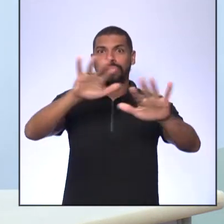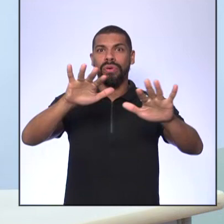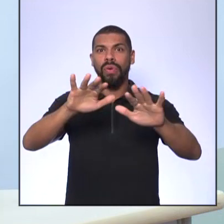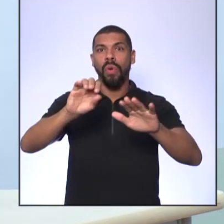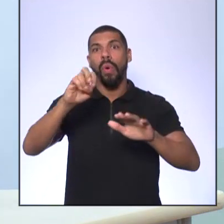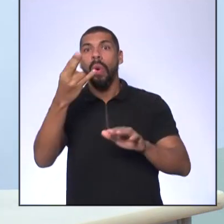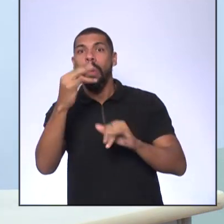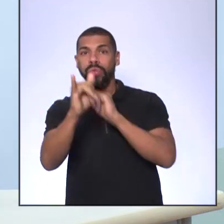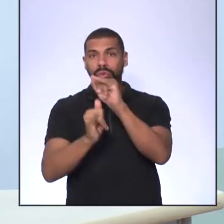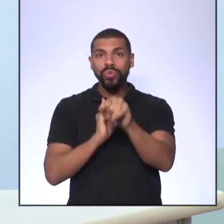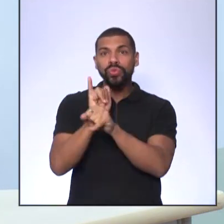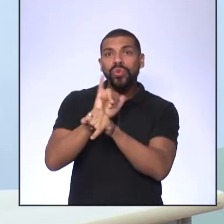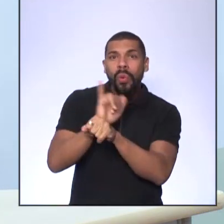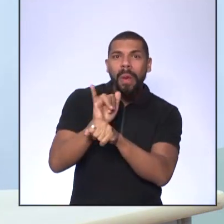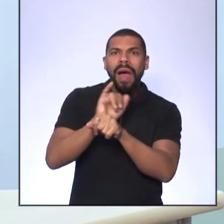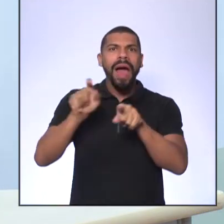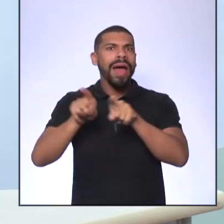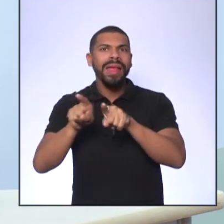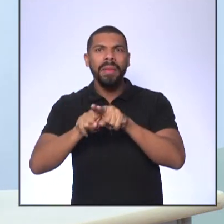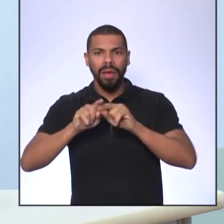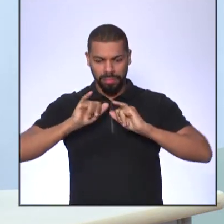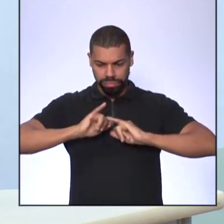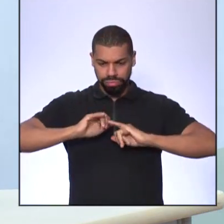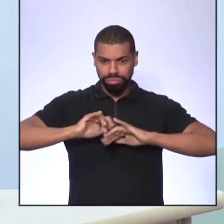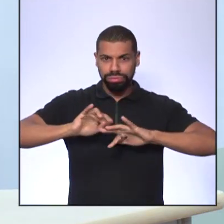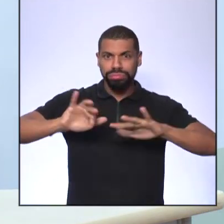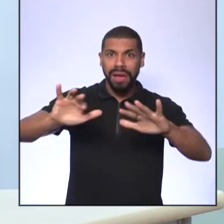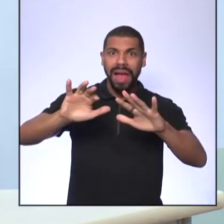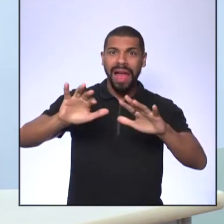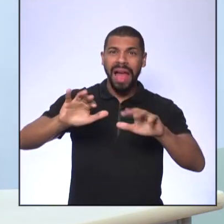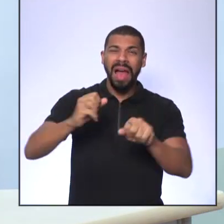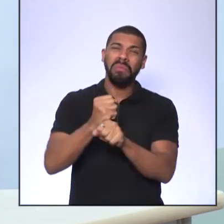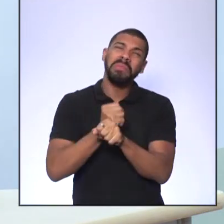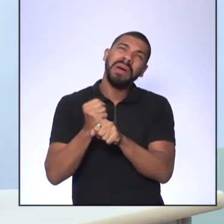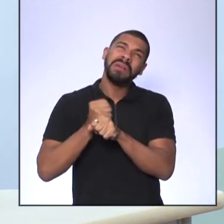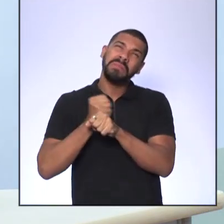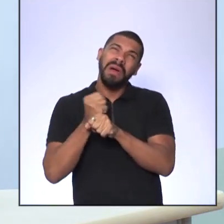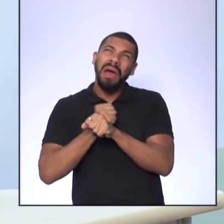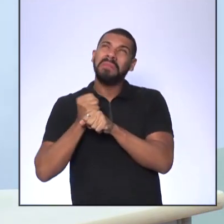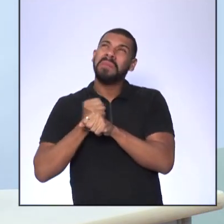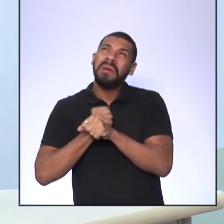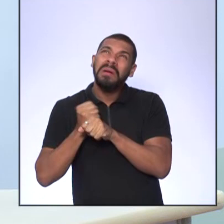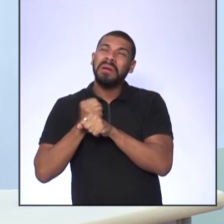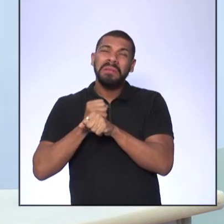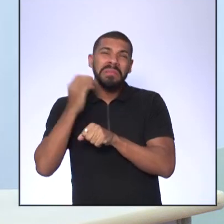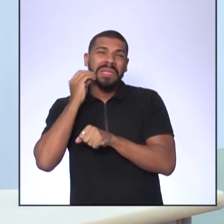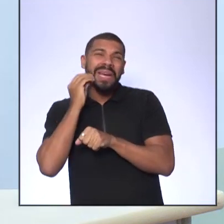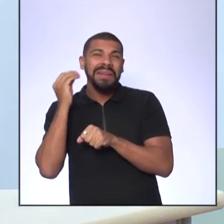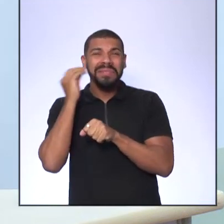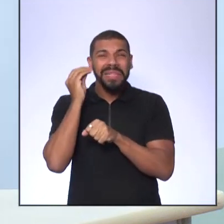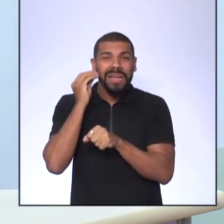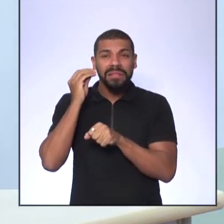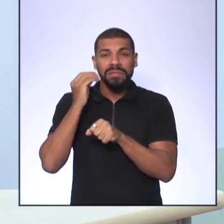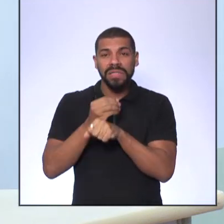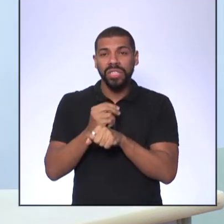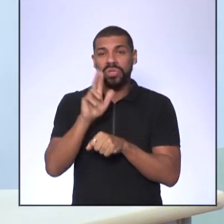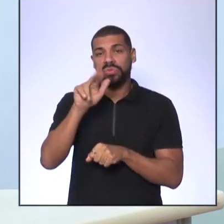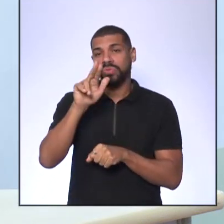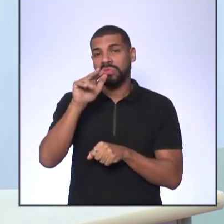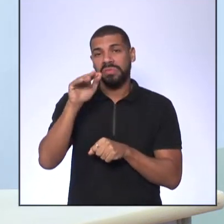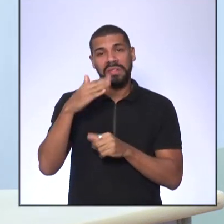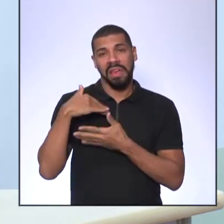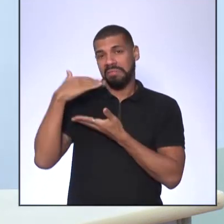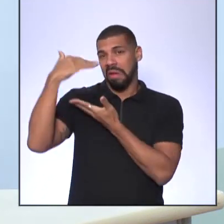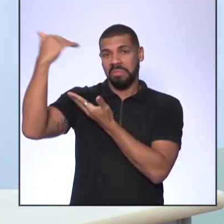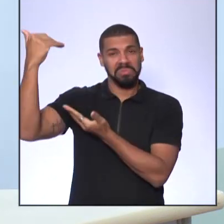youtuber viraliza. Às vezes uma pessoa que está ali há muito tempo tentando postar conteúdos e fazer coisas muito interessantes, às